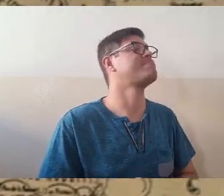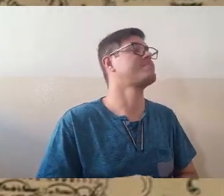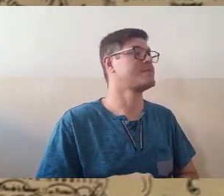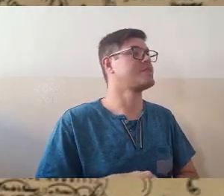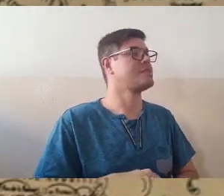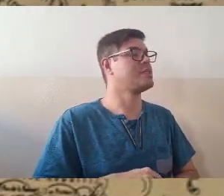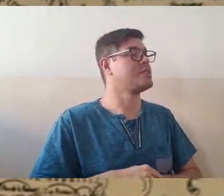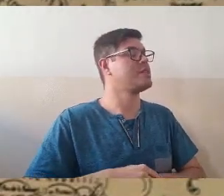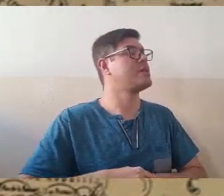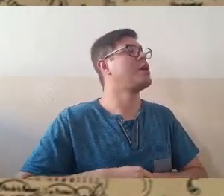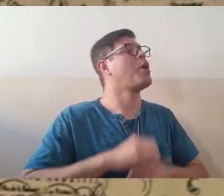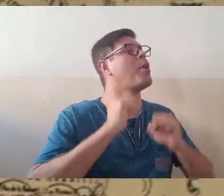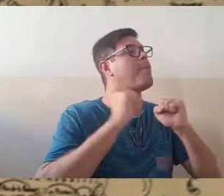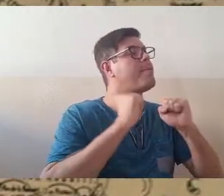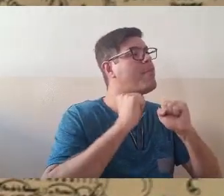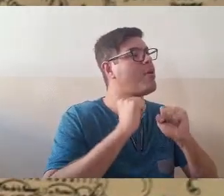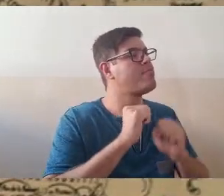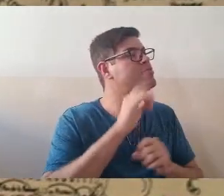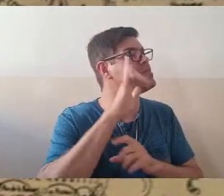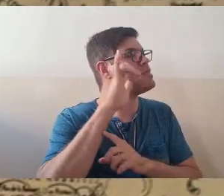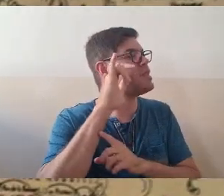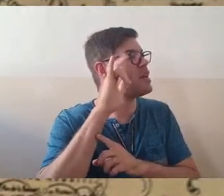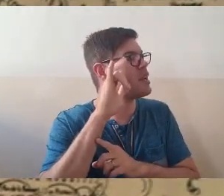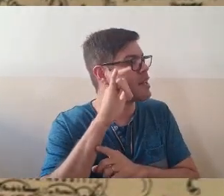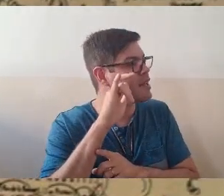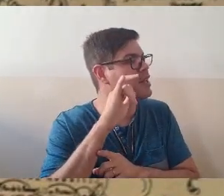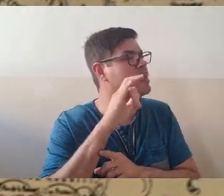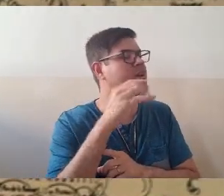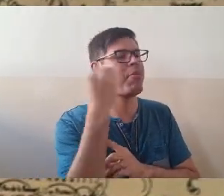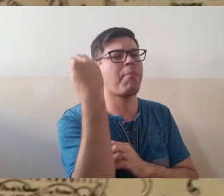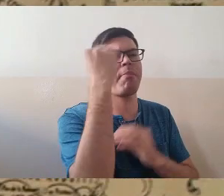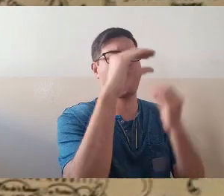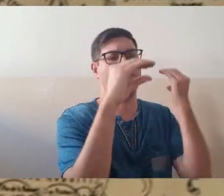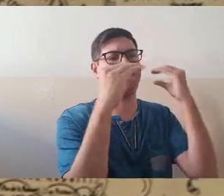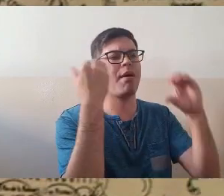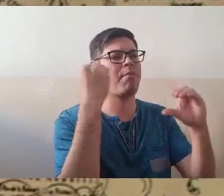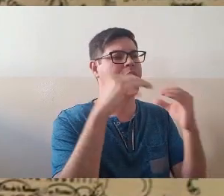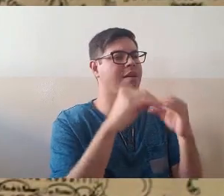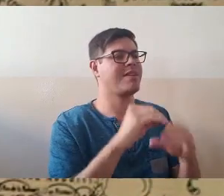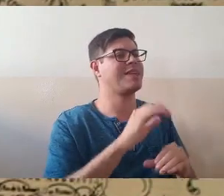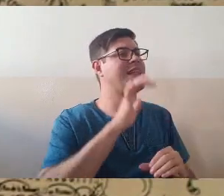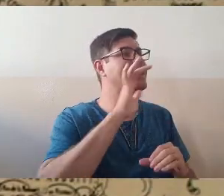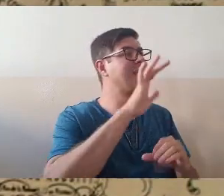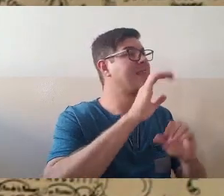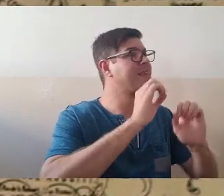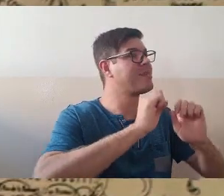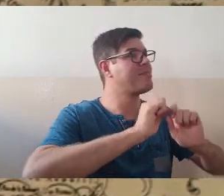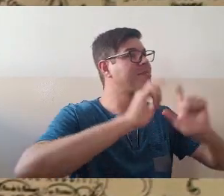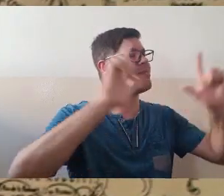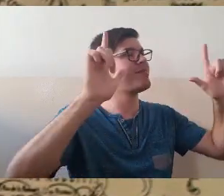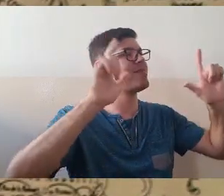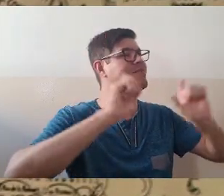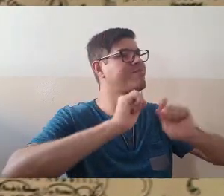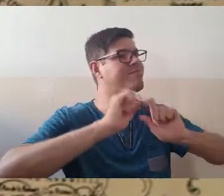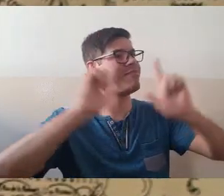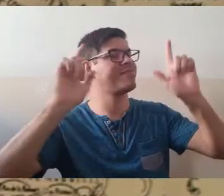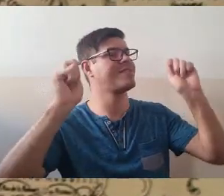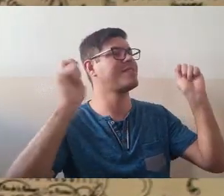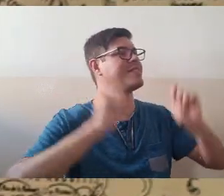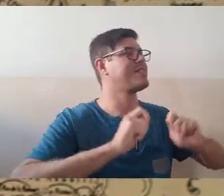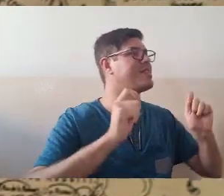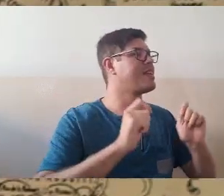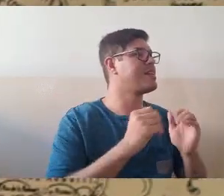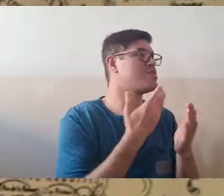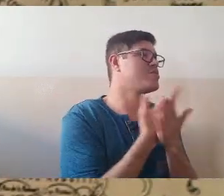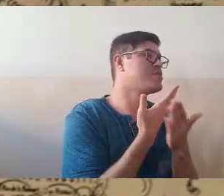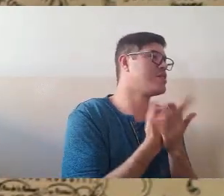no Facebook. Lá tem todas as informações, tem link para a Escola de Artes, para você ver lá onde você quer estudar. É claro que